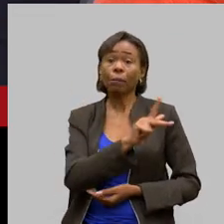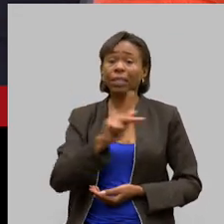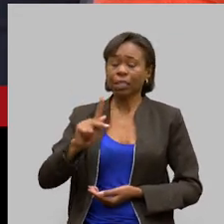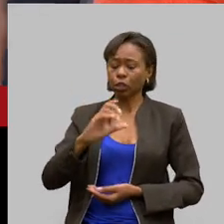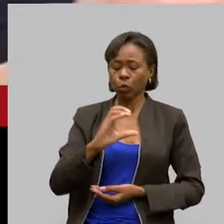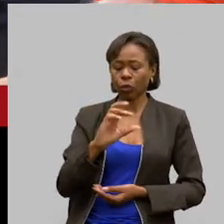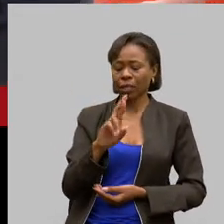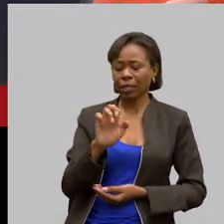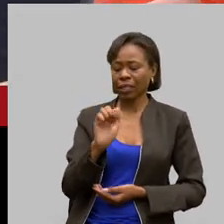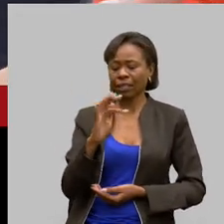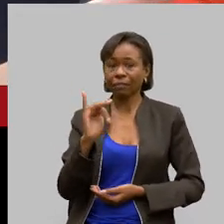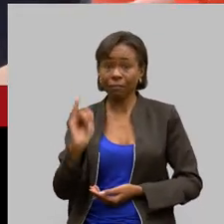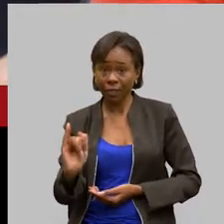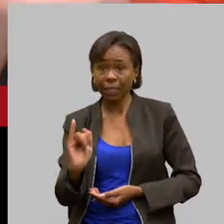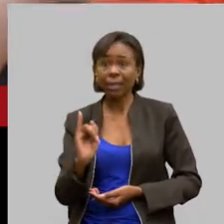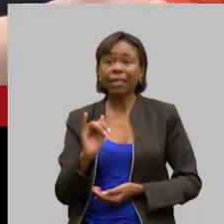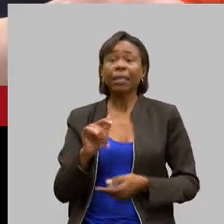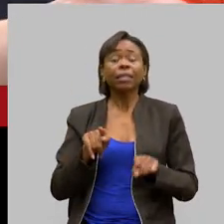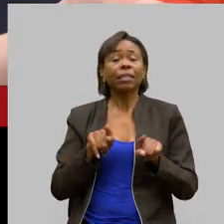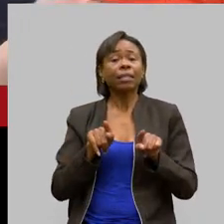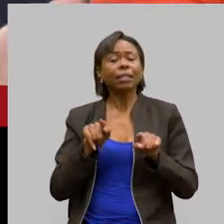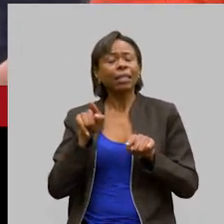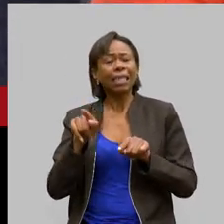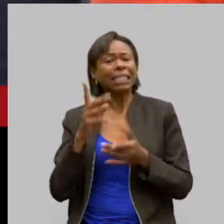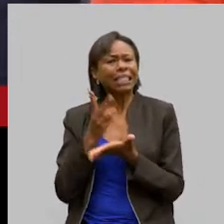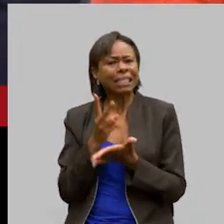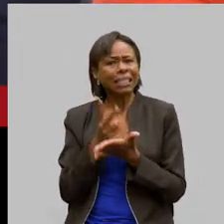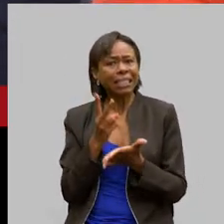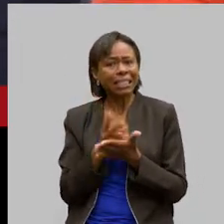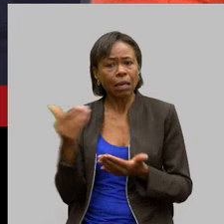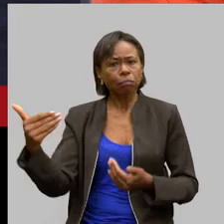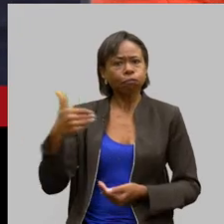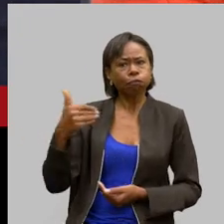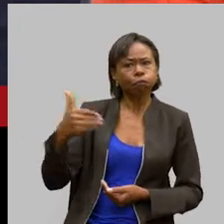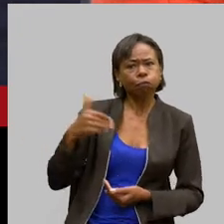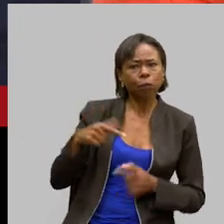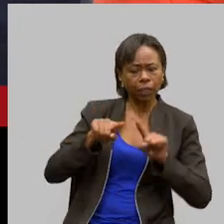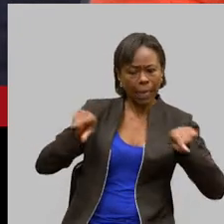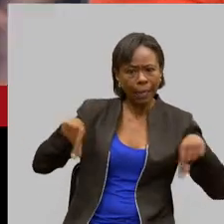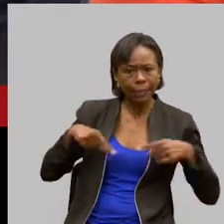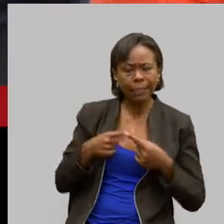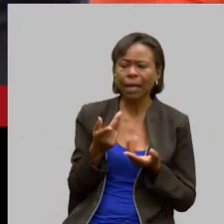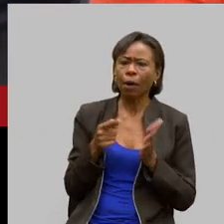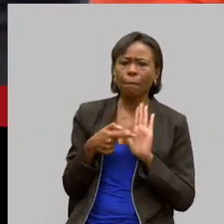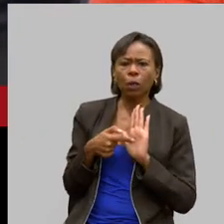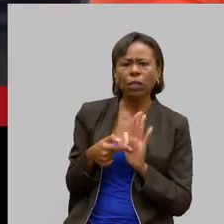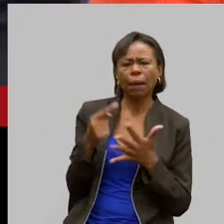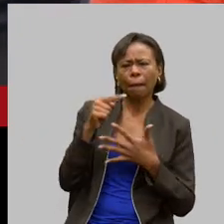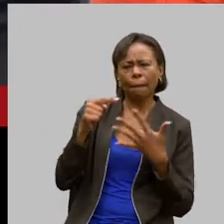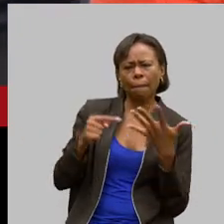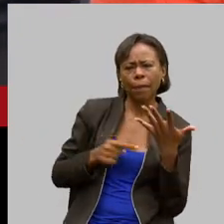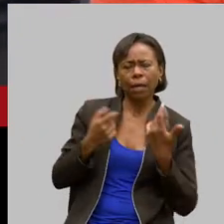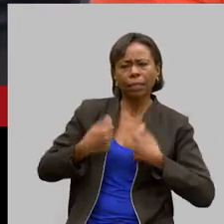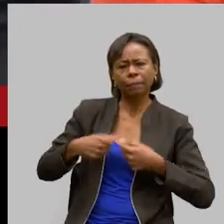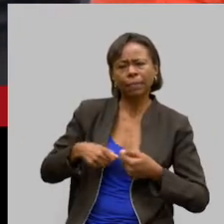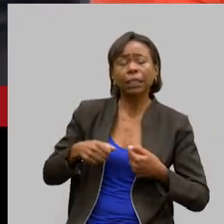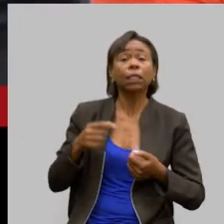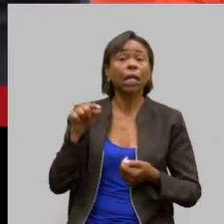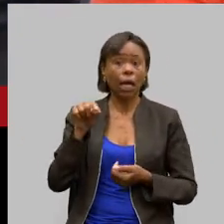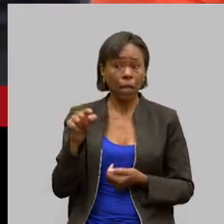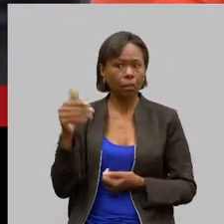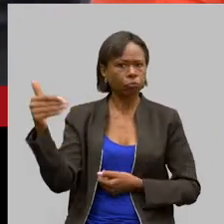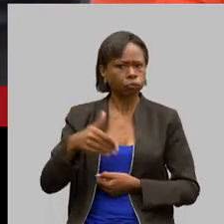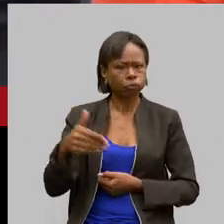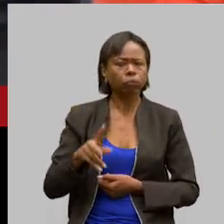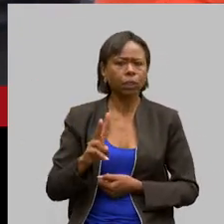Melo que diuturnamente tá no nosso gabinete né apresentando as demandas é uma pessoa muito presente aqui na Assembleia também